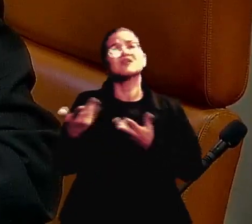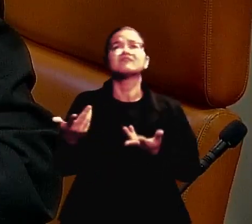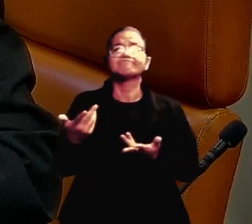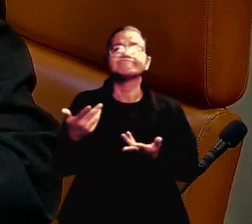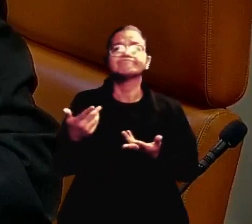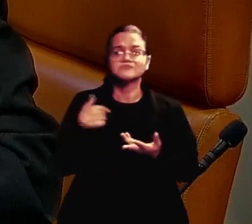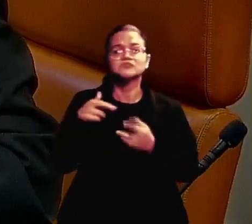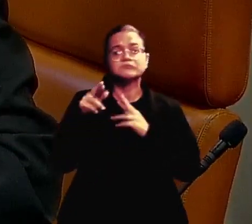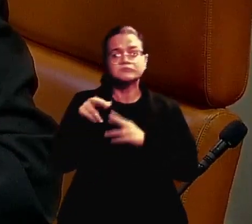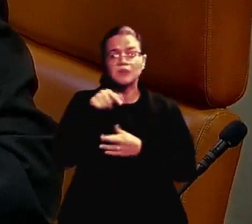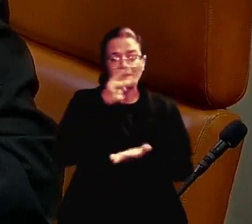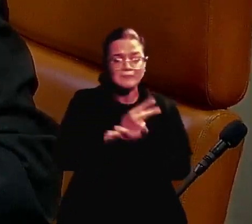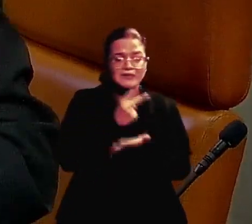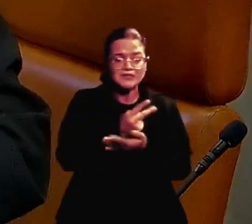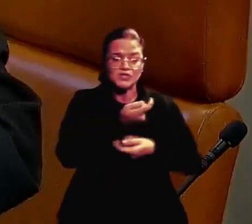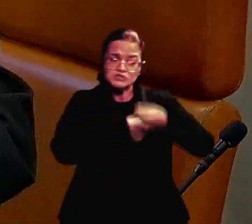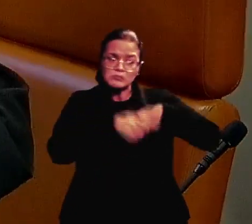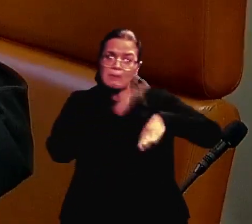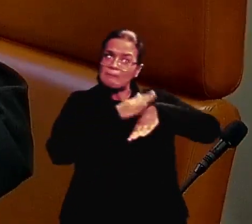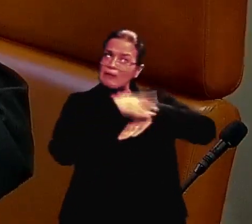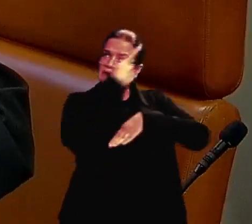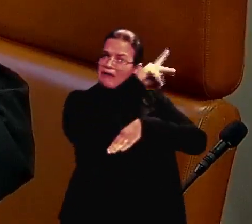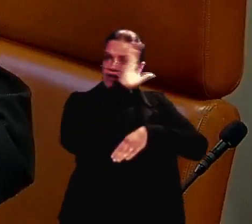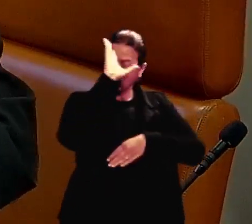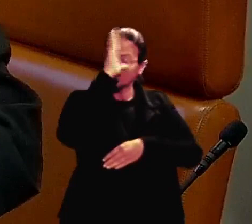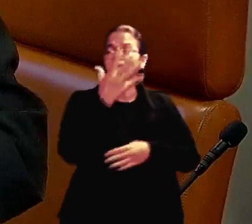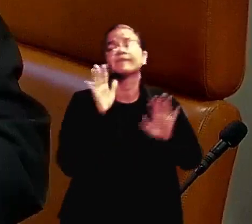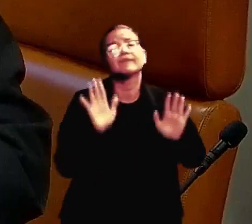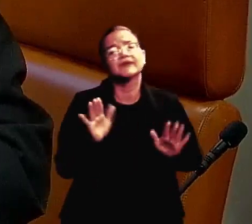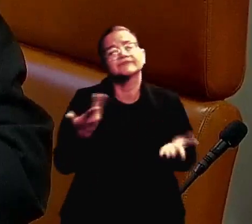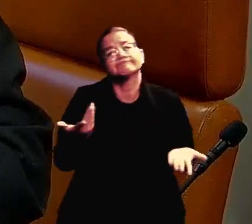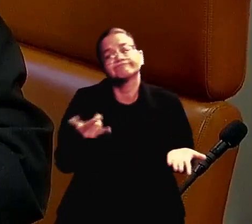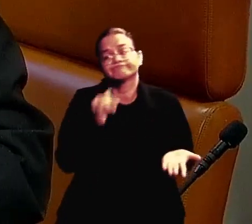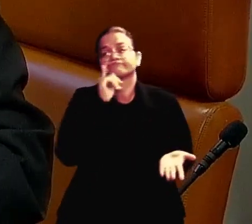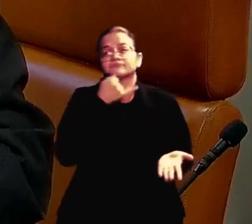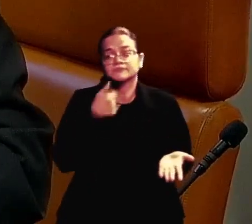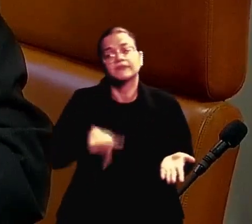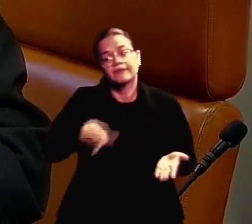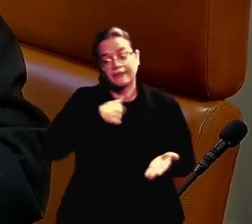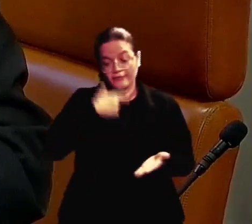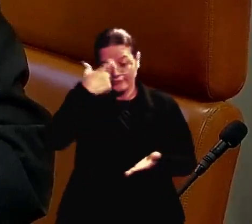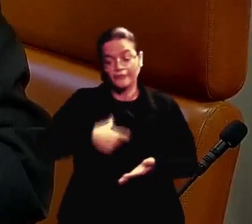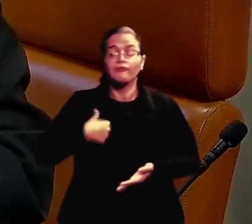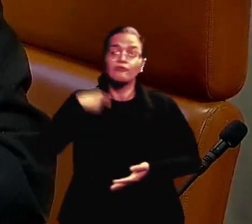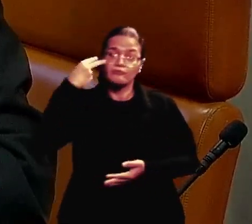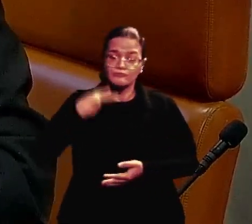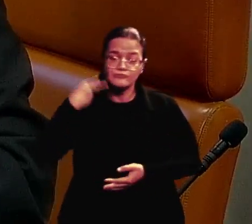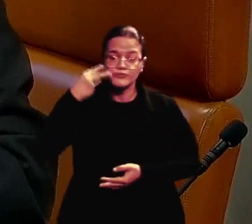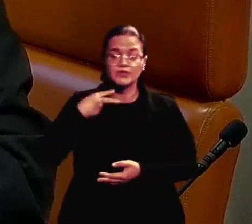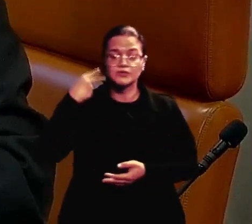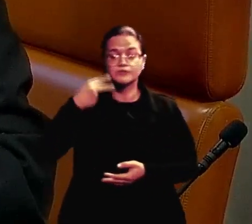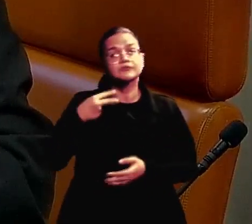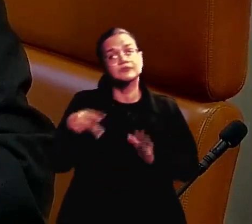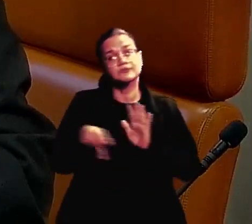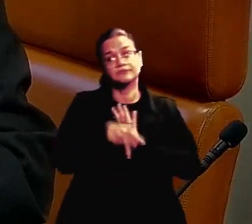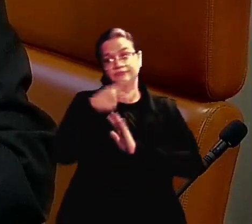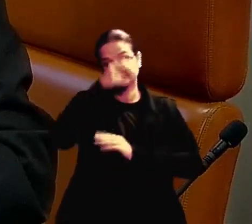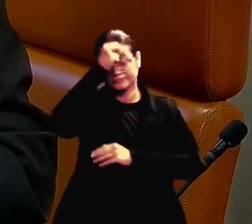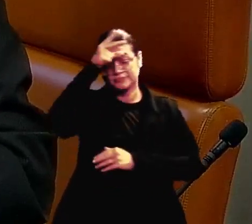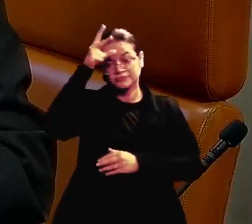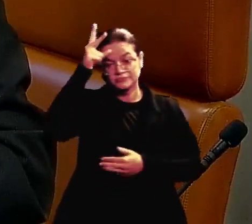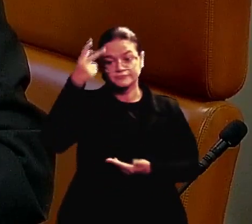esperava que a própria administração tomasse providência numa matéria como essa. E mais, aqui é um vereador do